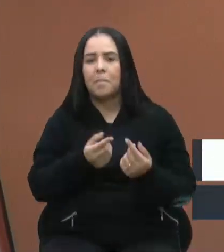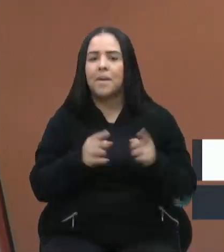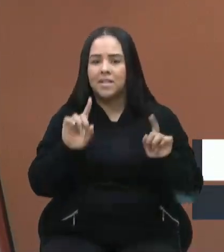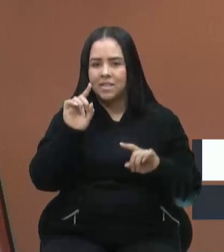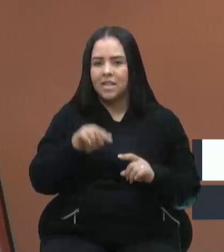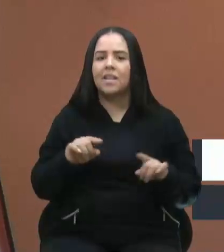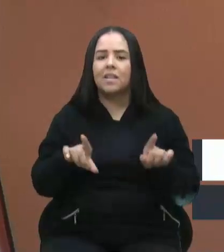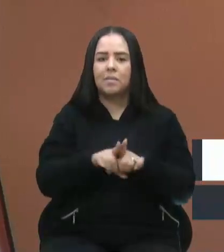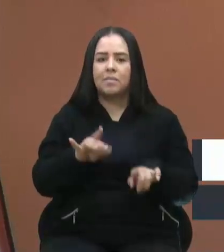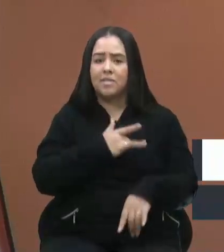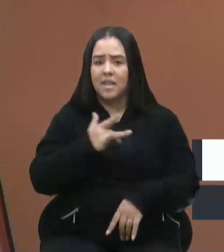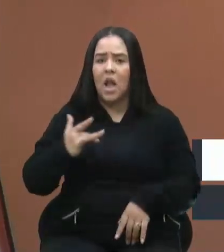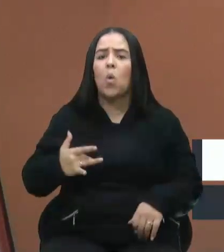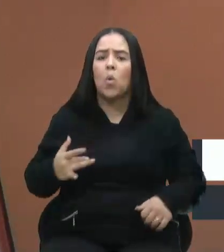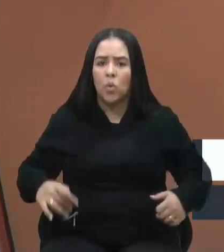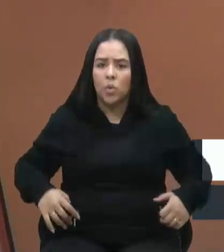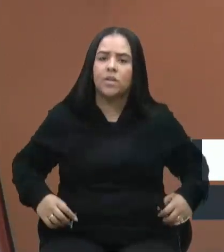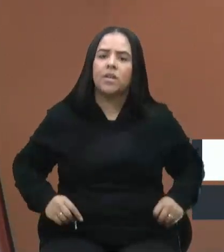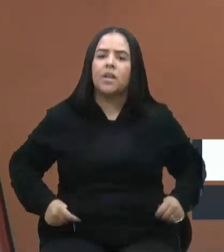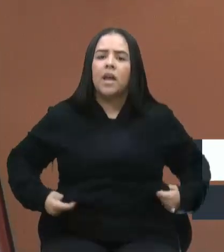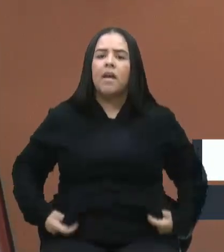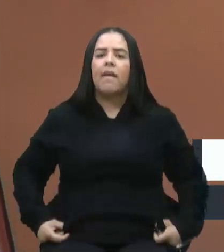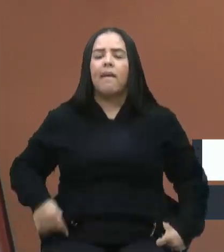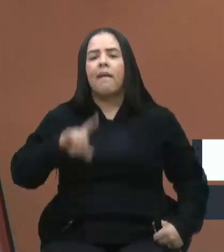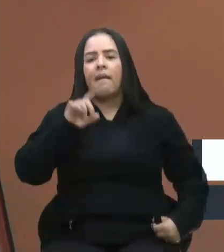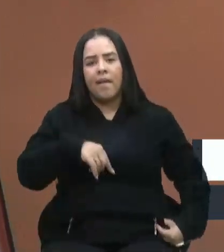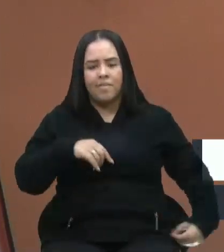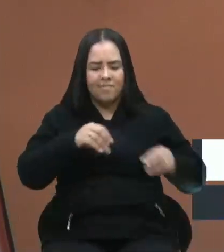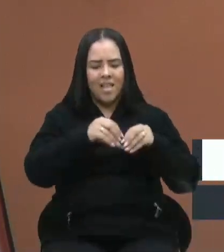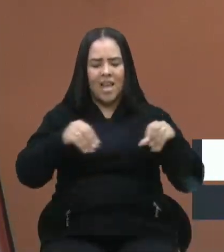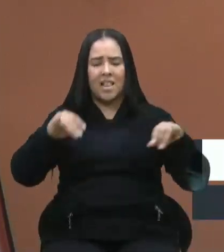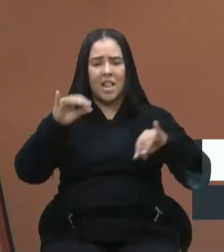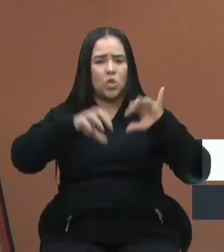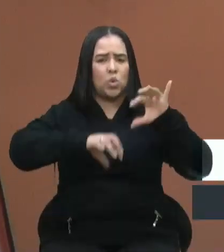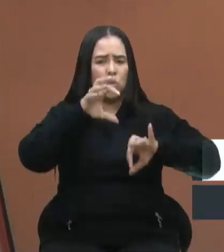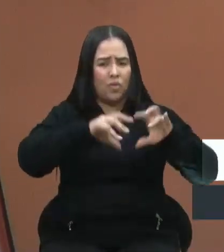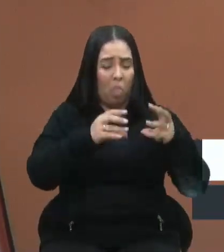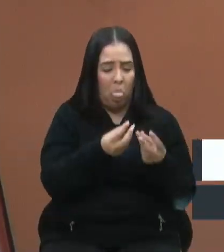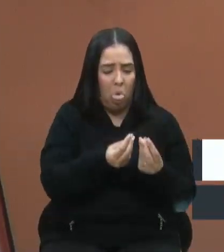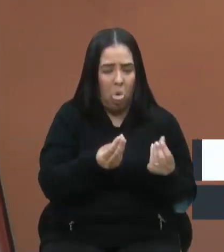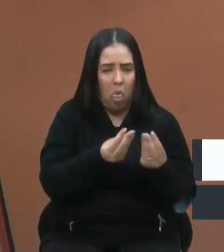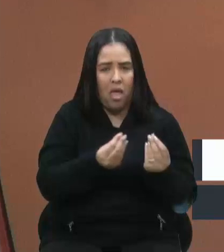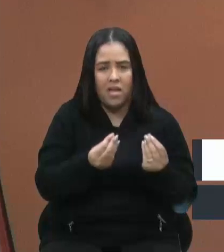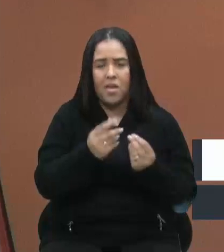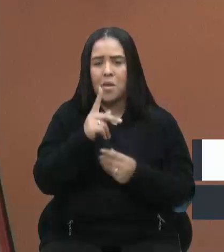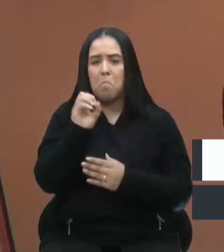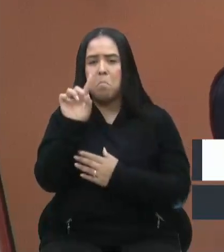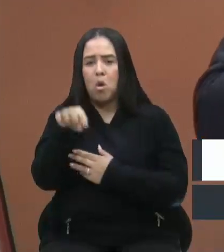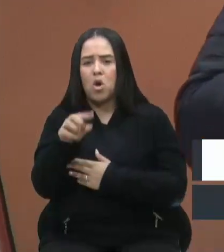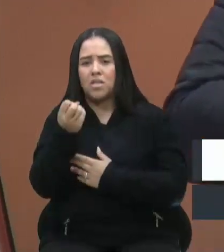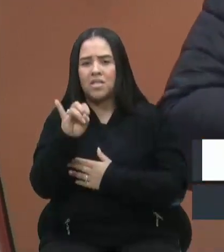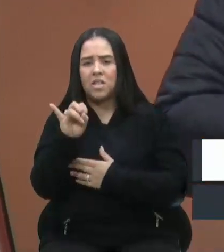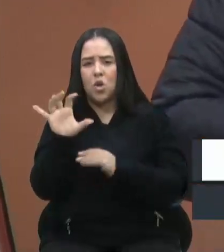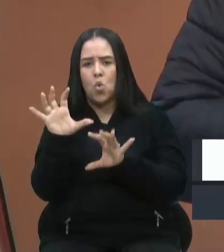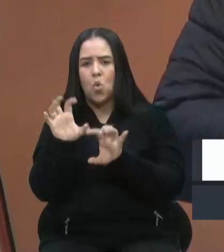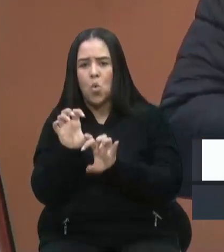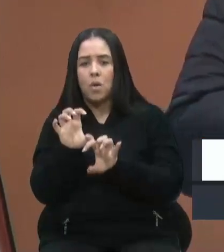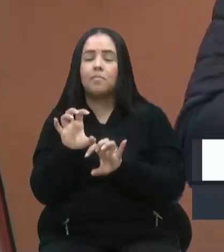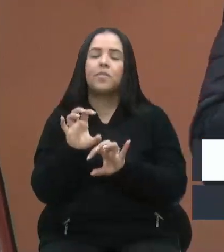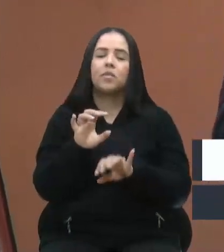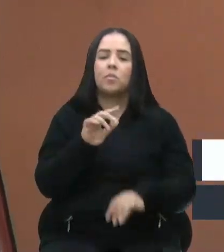uma questão de saúde. É barro quando está chovendo e poeira quando tem seca. E o PAVS, só para